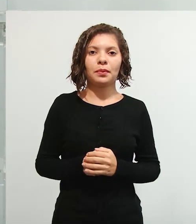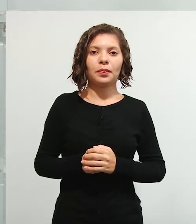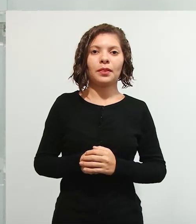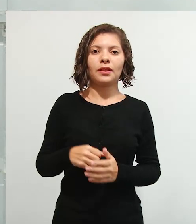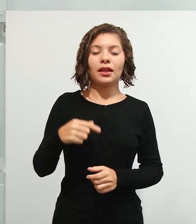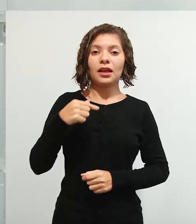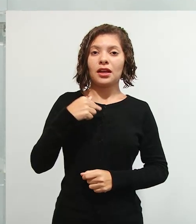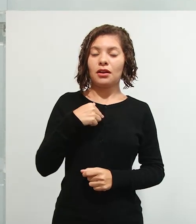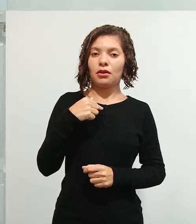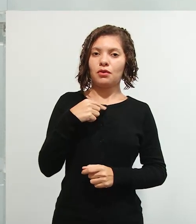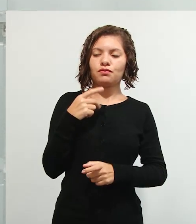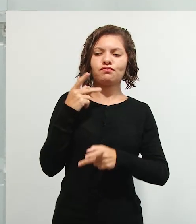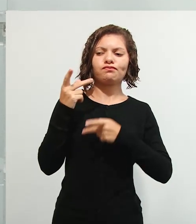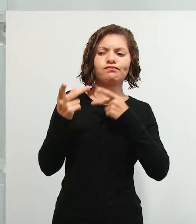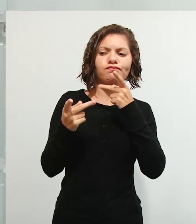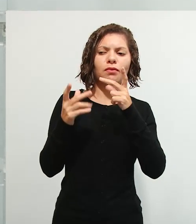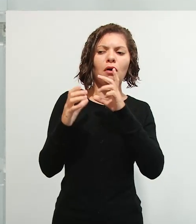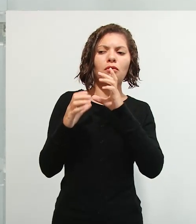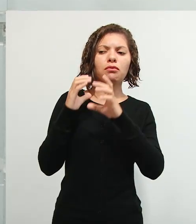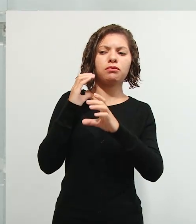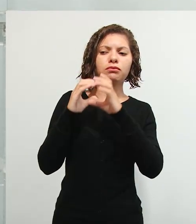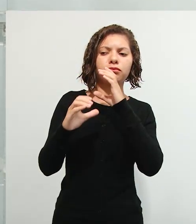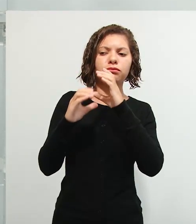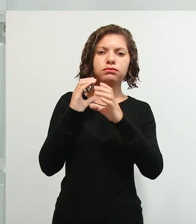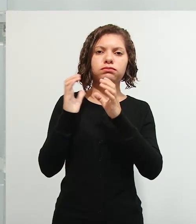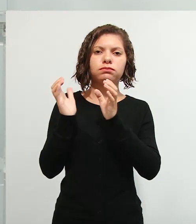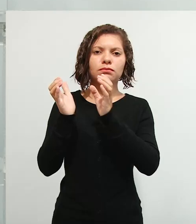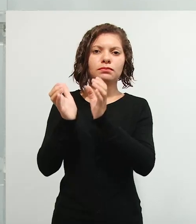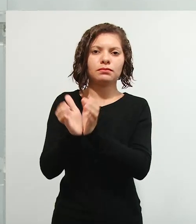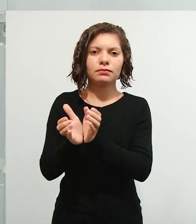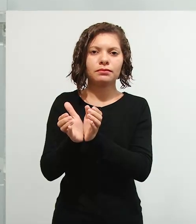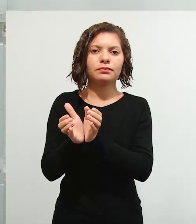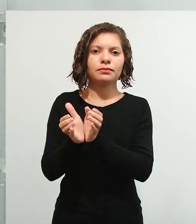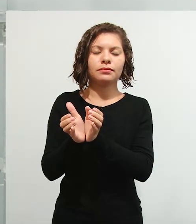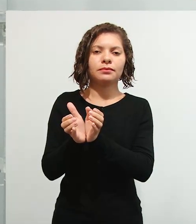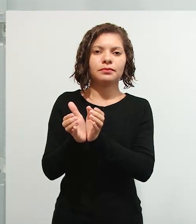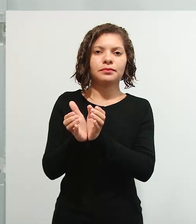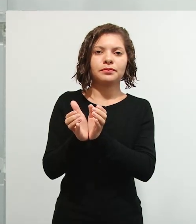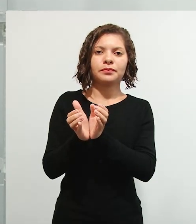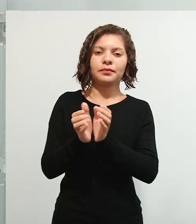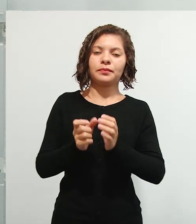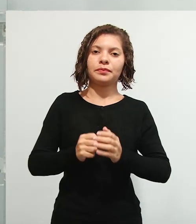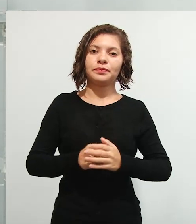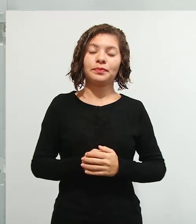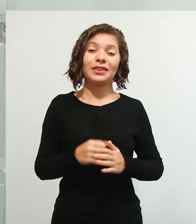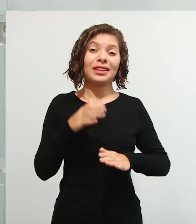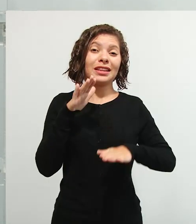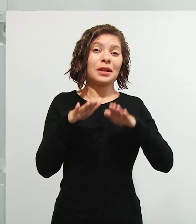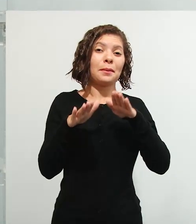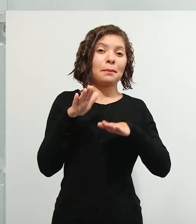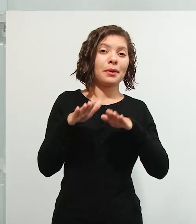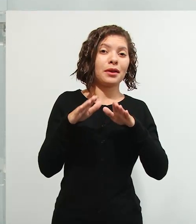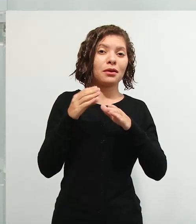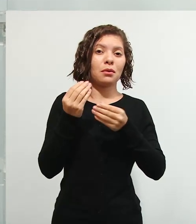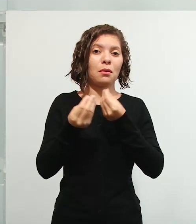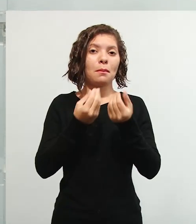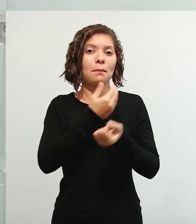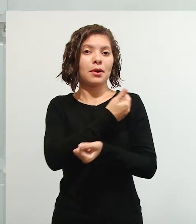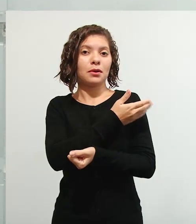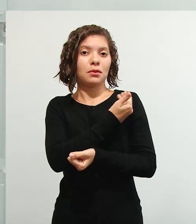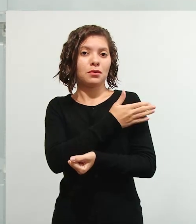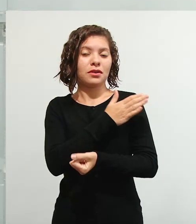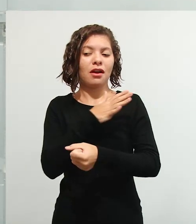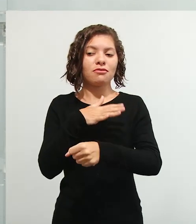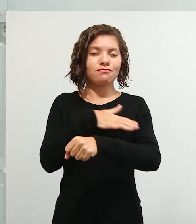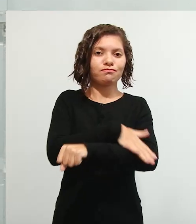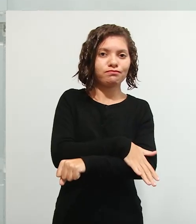se comunica com comunidades, com outros grupos, a depender de como esse preconceito seja mobilizado, ele